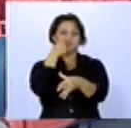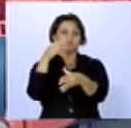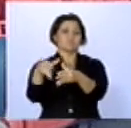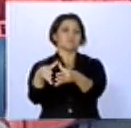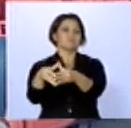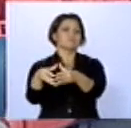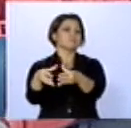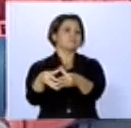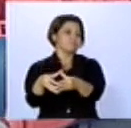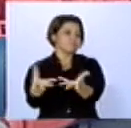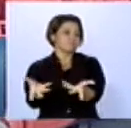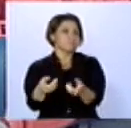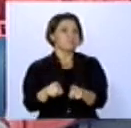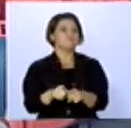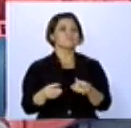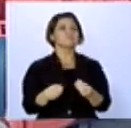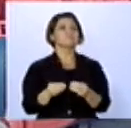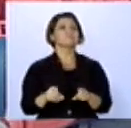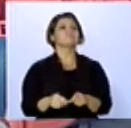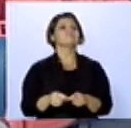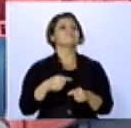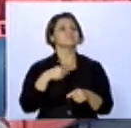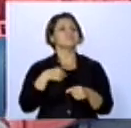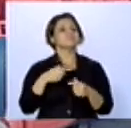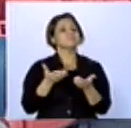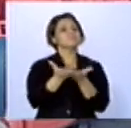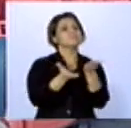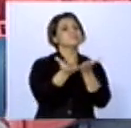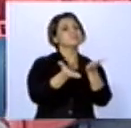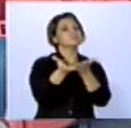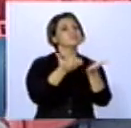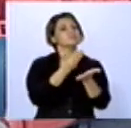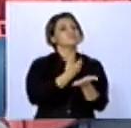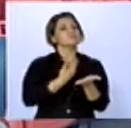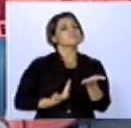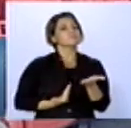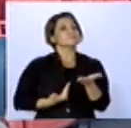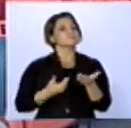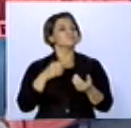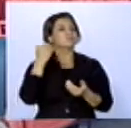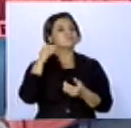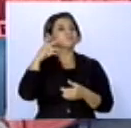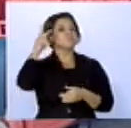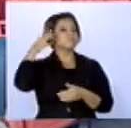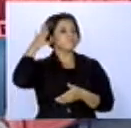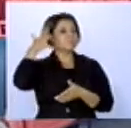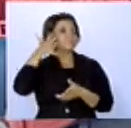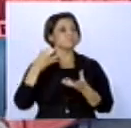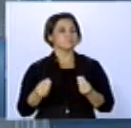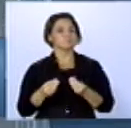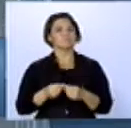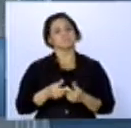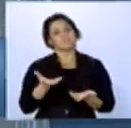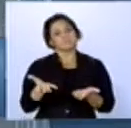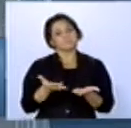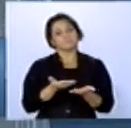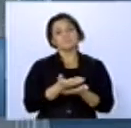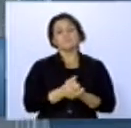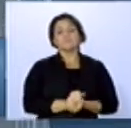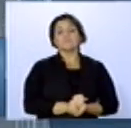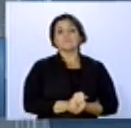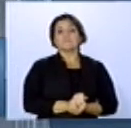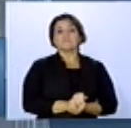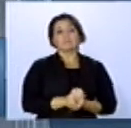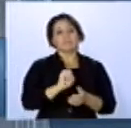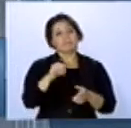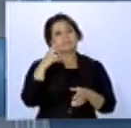eh podem fazer diante do poder político A grande questão aqui se me permitem ser um pouco mais